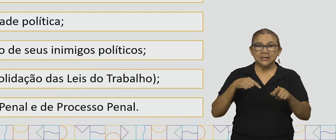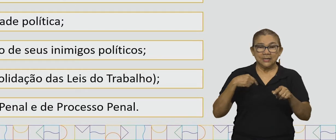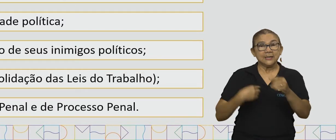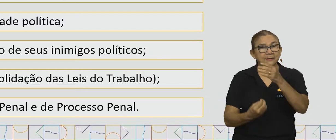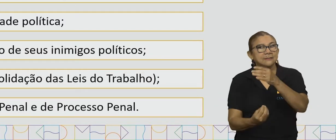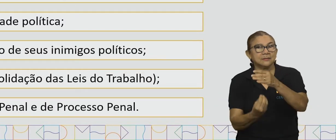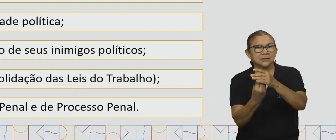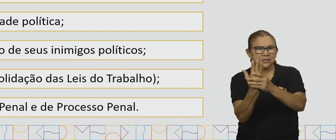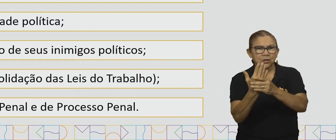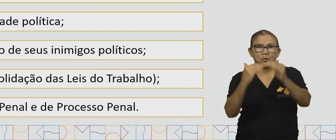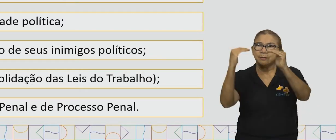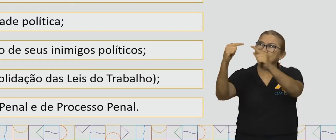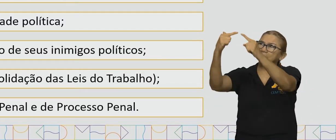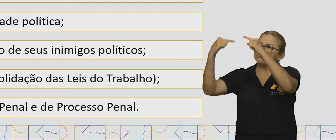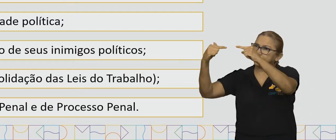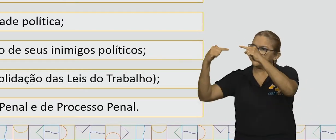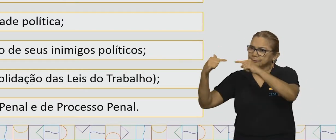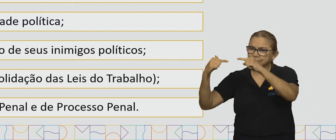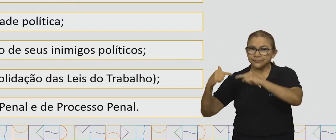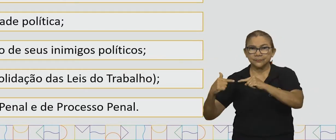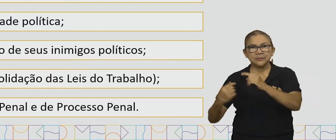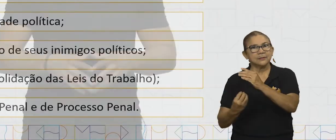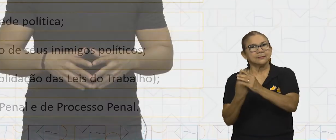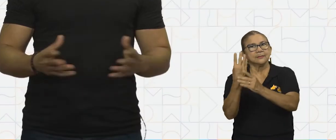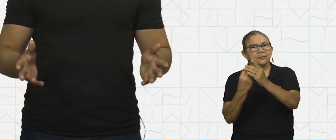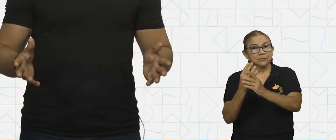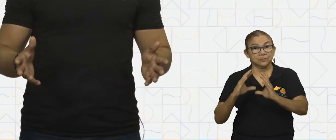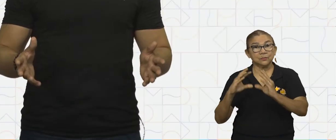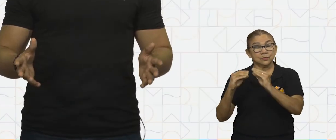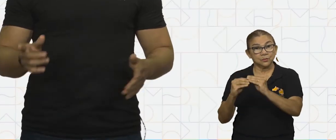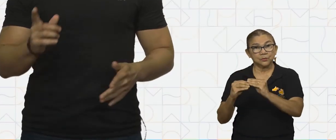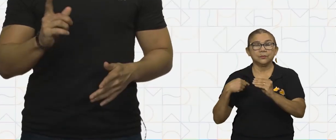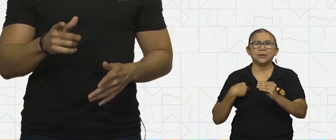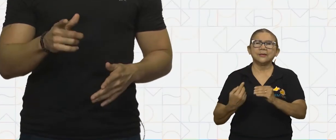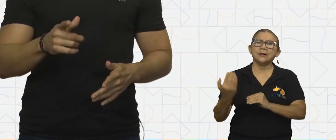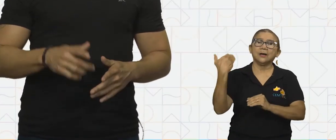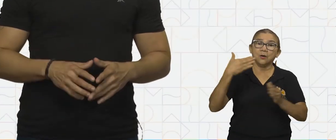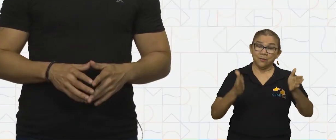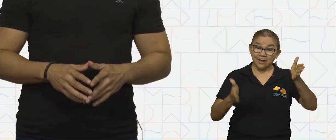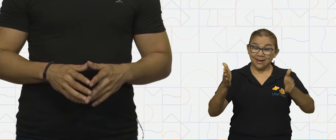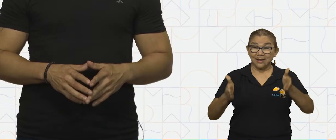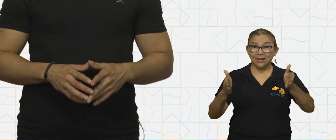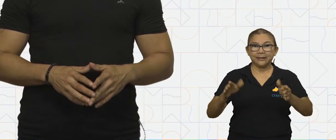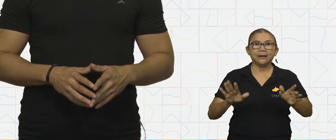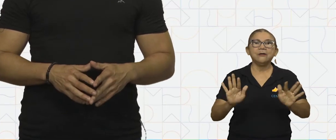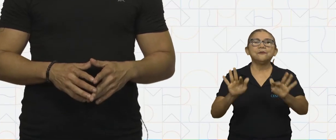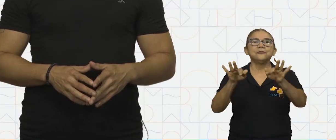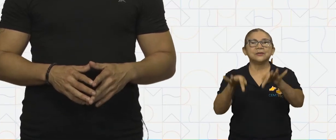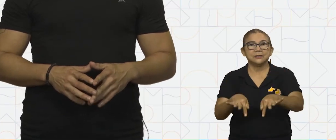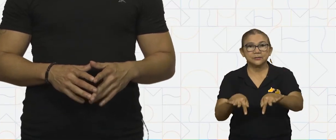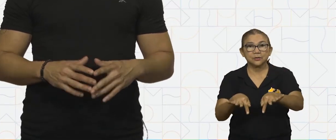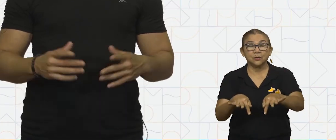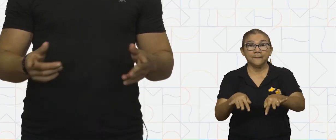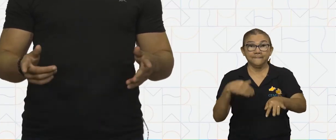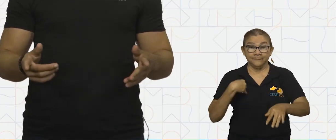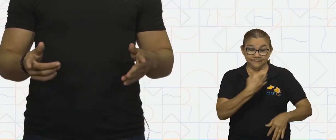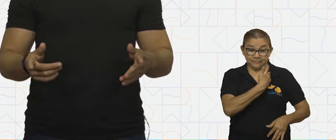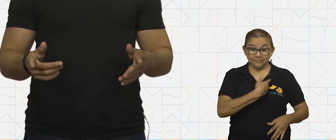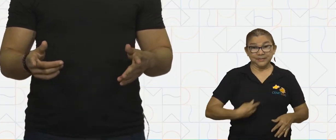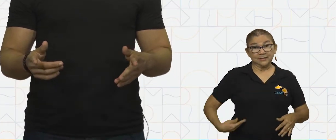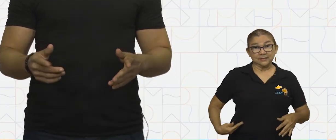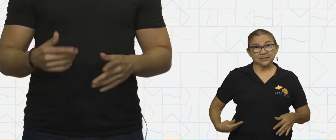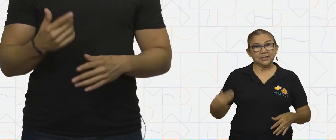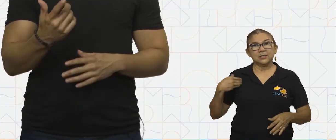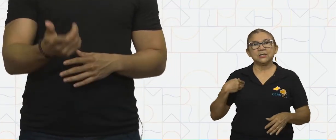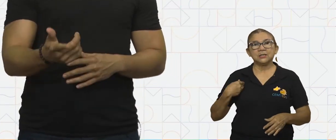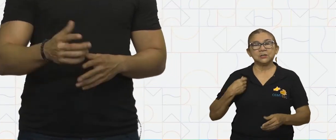ainda estão em vigor até hoje. A era Vargas terminou quando o presidente se viu obrigado a convocar novas